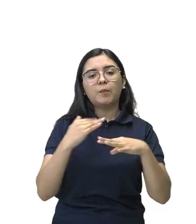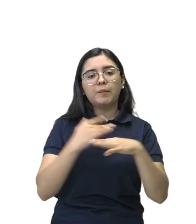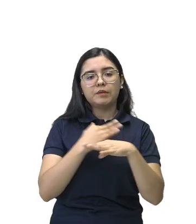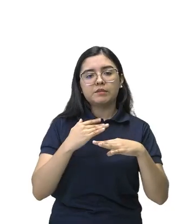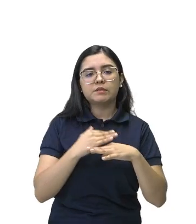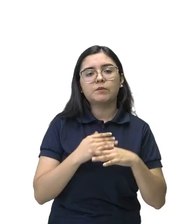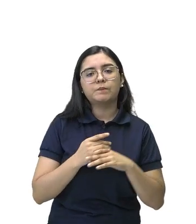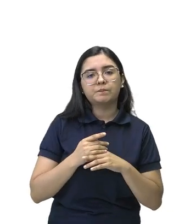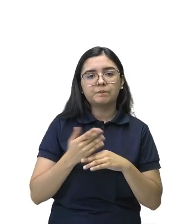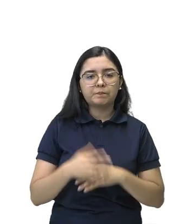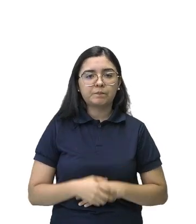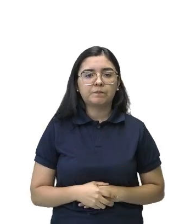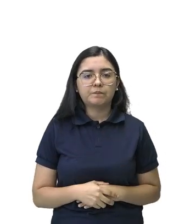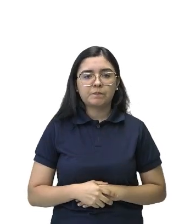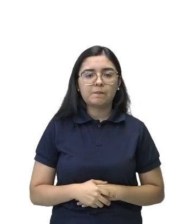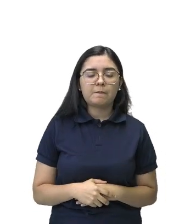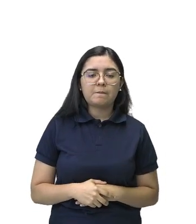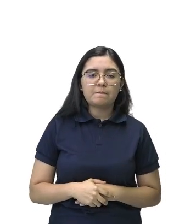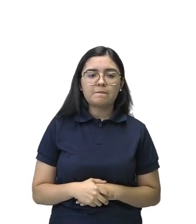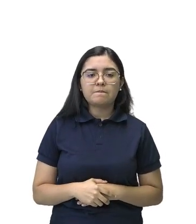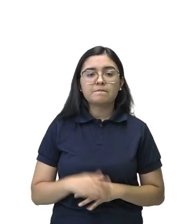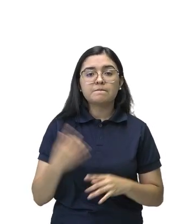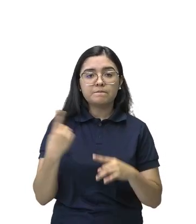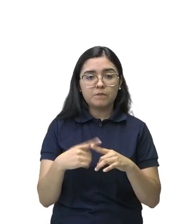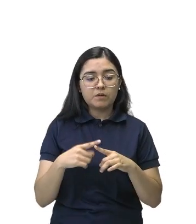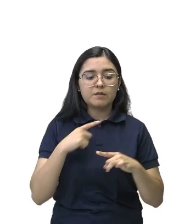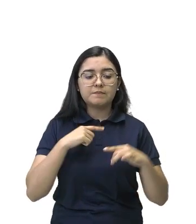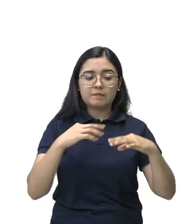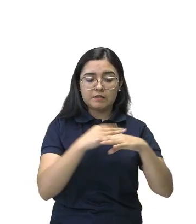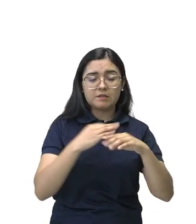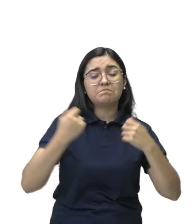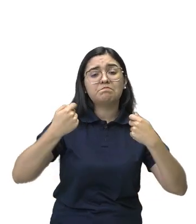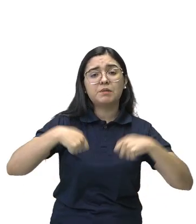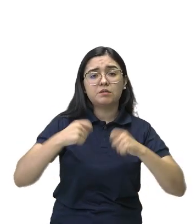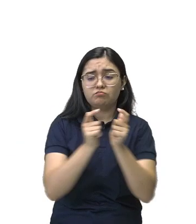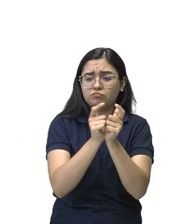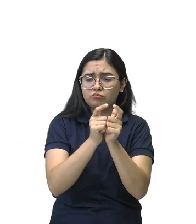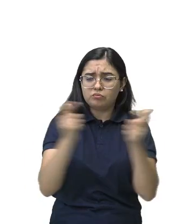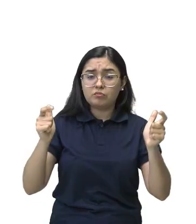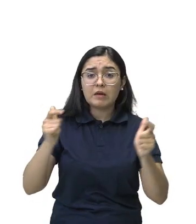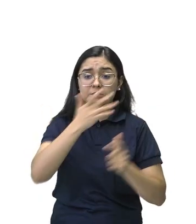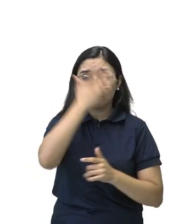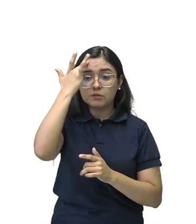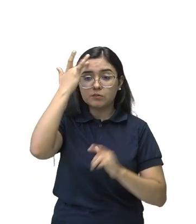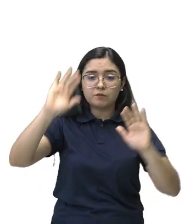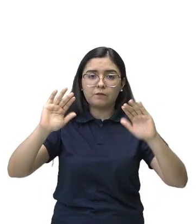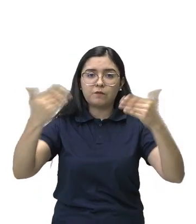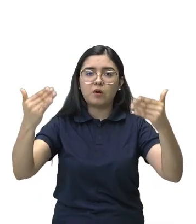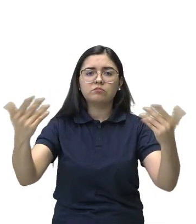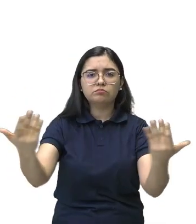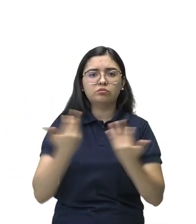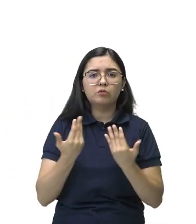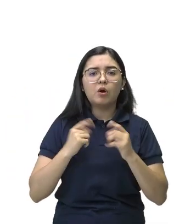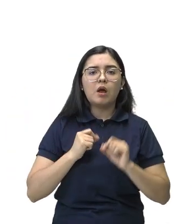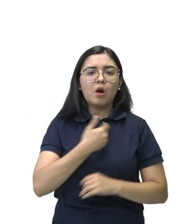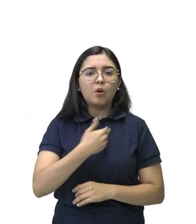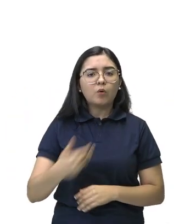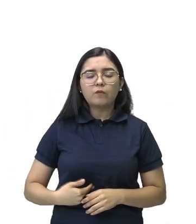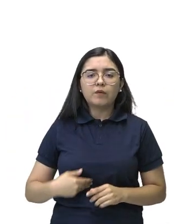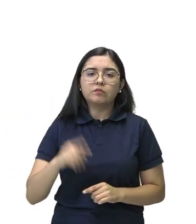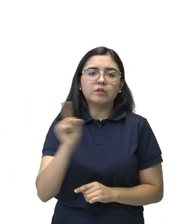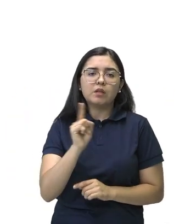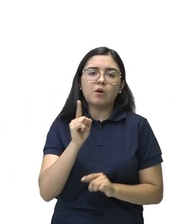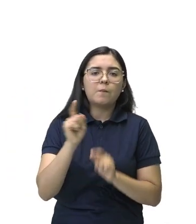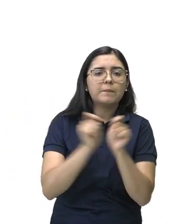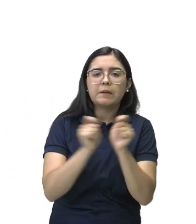urbanização estressada. É porque a cidade teve que crescer, recebeu muitas pessoas, o poder público não estava